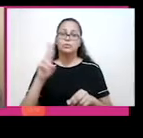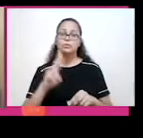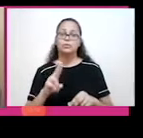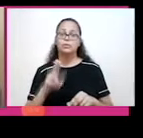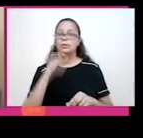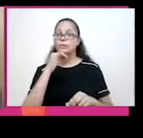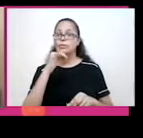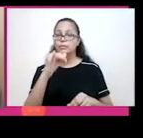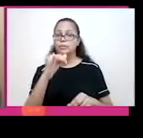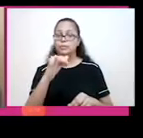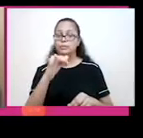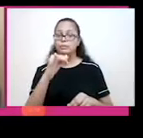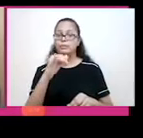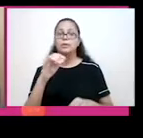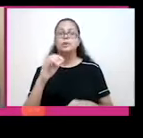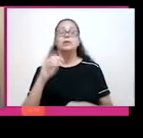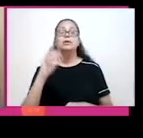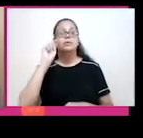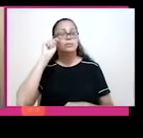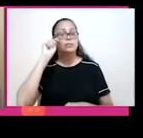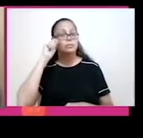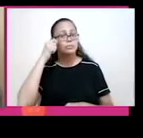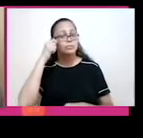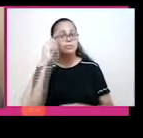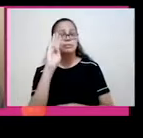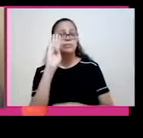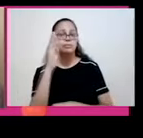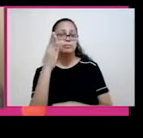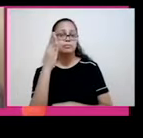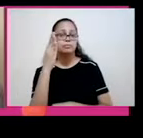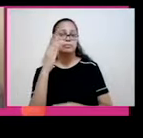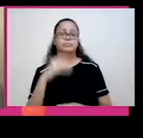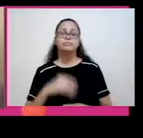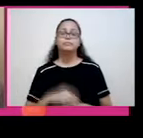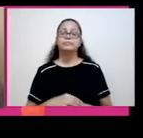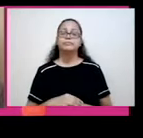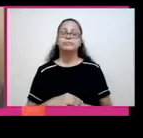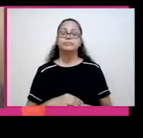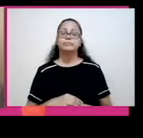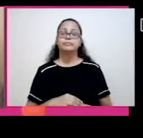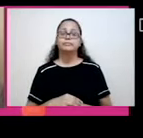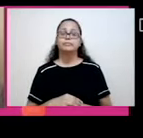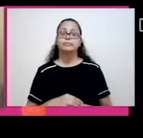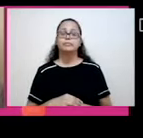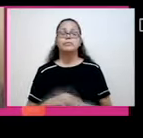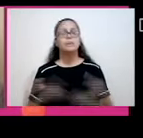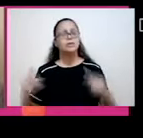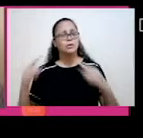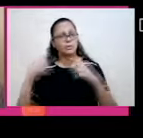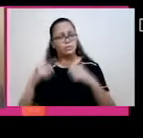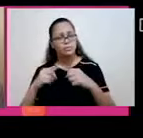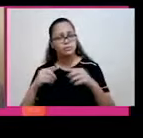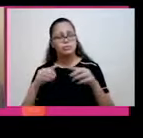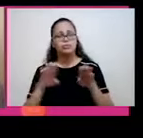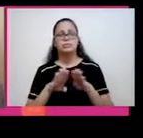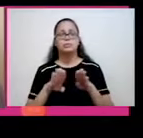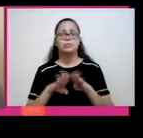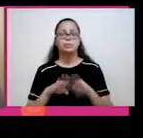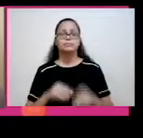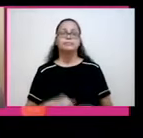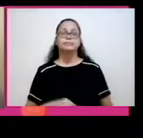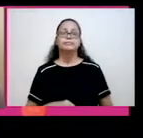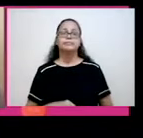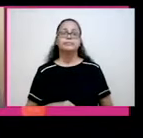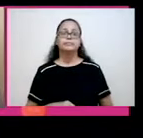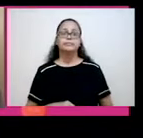de energia no país e também de carvão, né? Então, tem objetivos aí sustentáveis também.